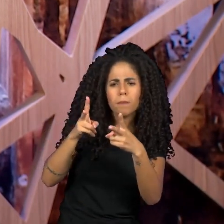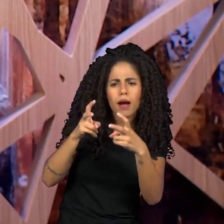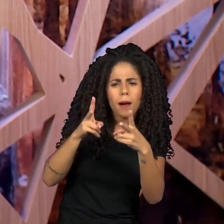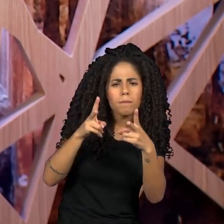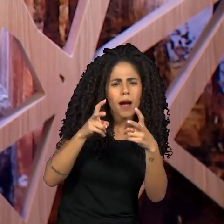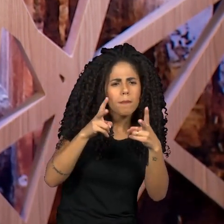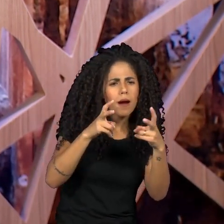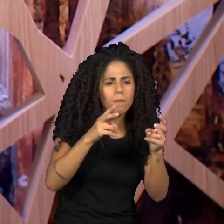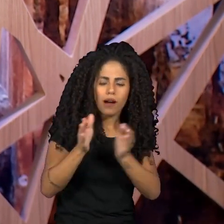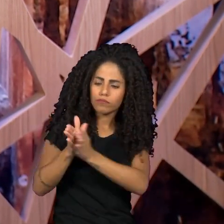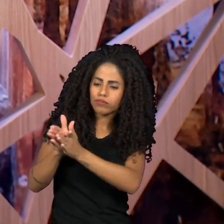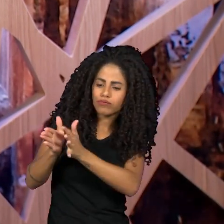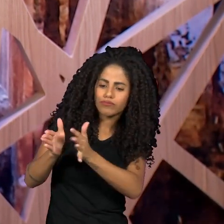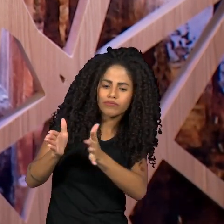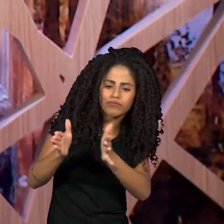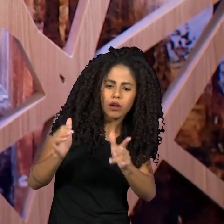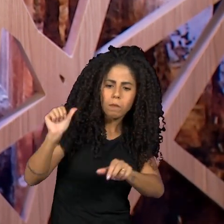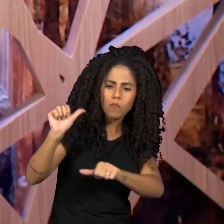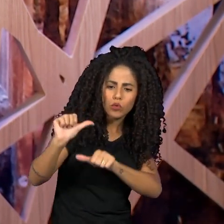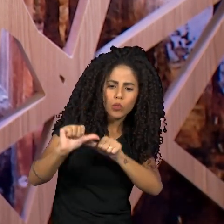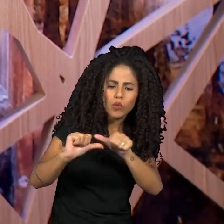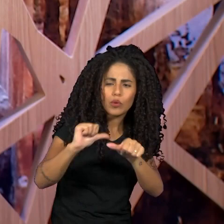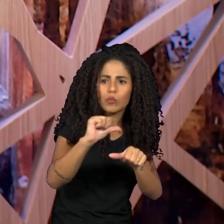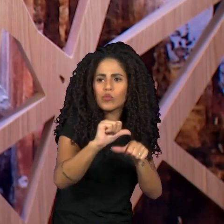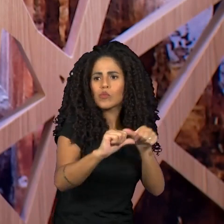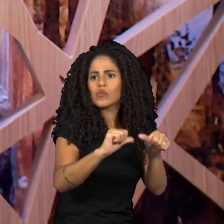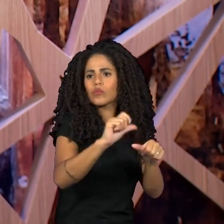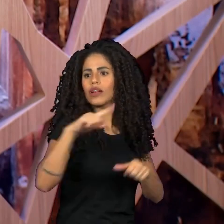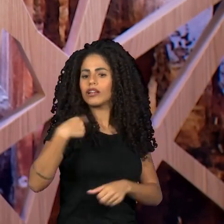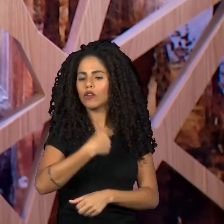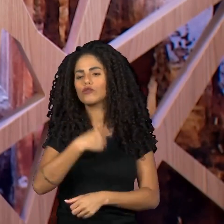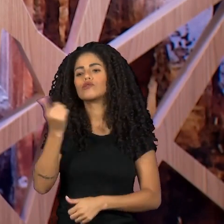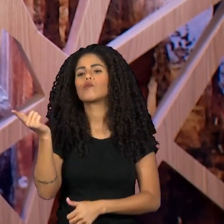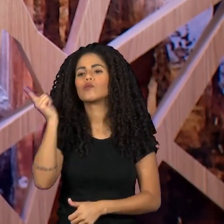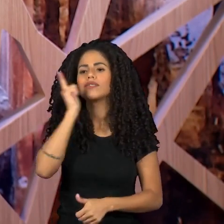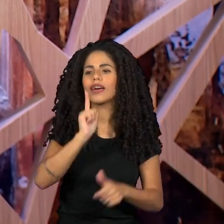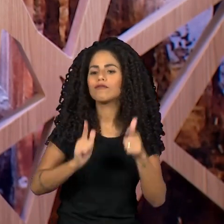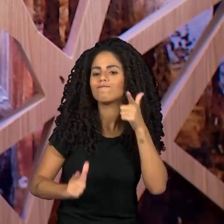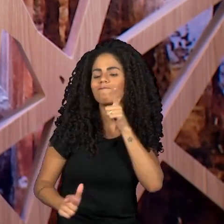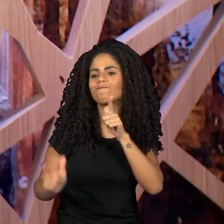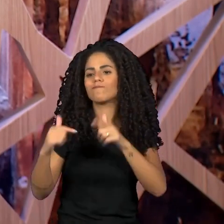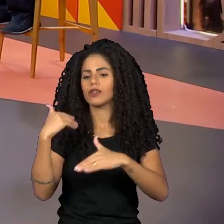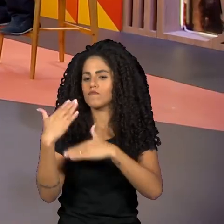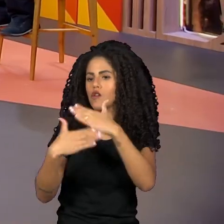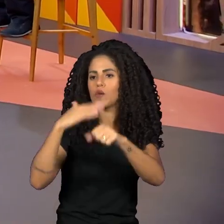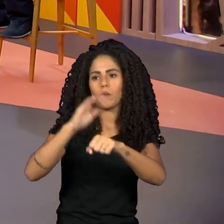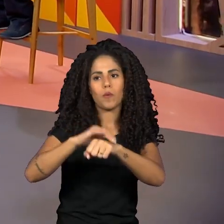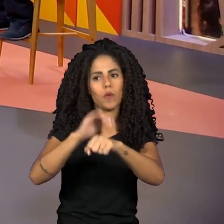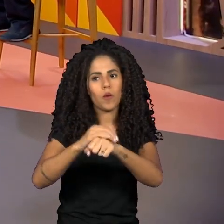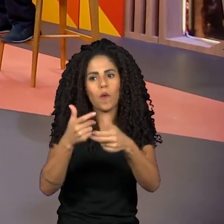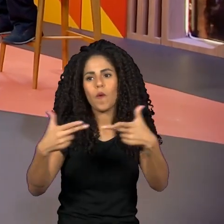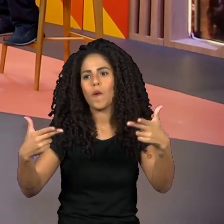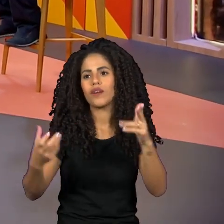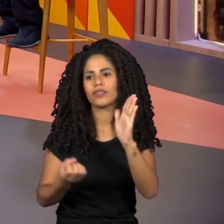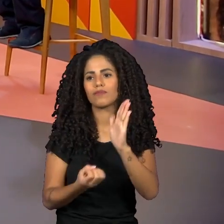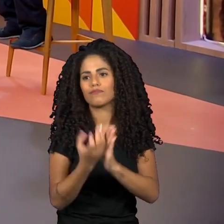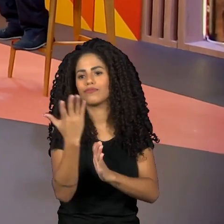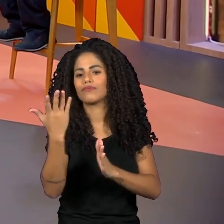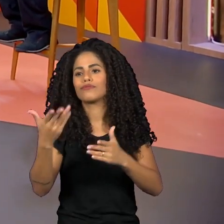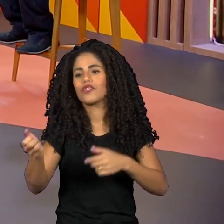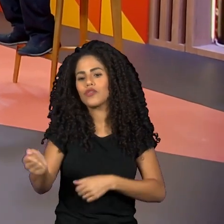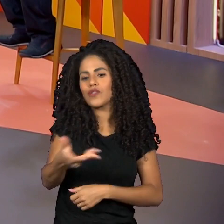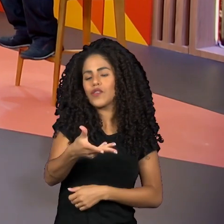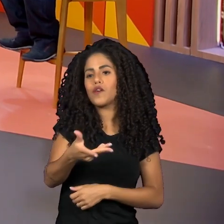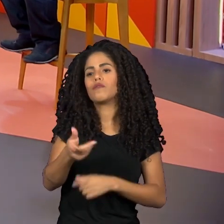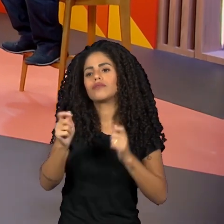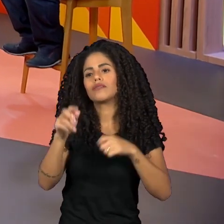tecnologias, diante das dificuldades que são impostas, a gente reelabora e produz novas sínteses de resistência. E isso você